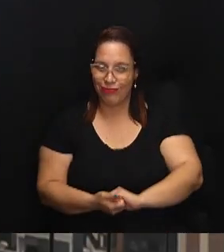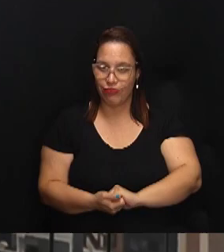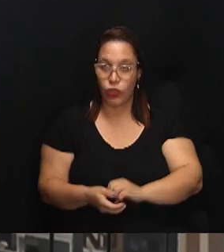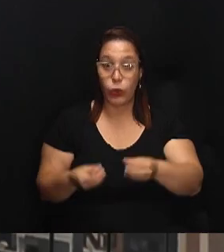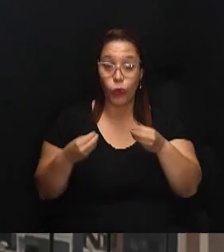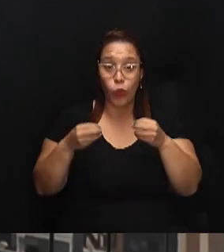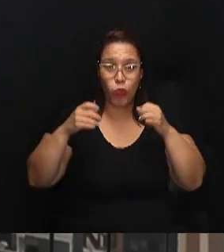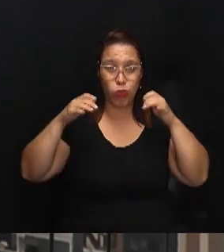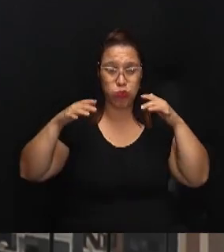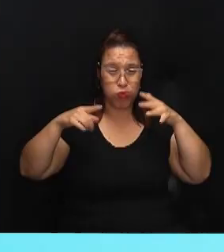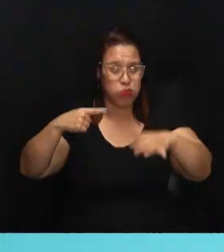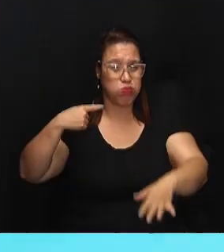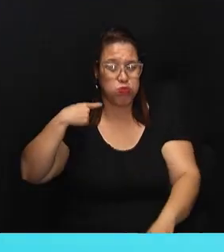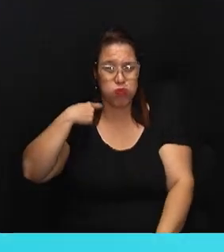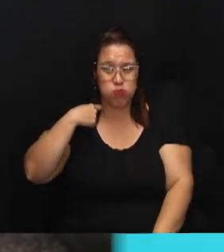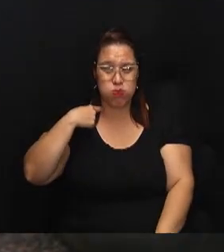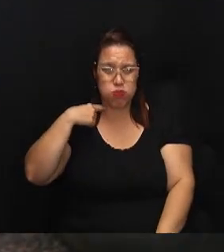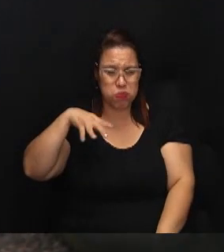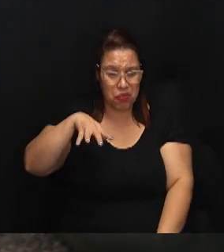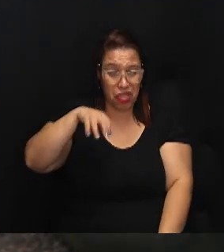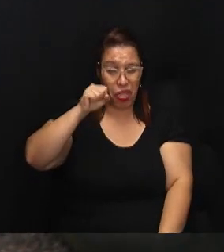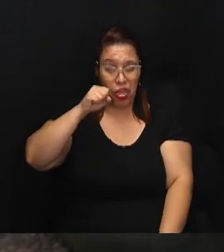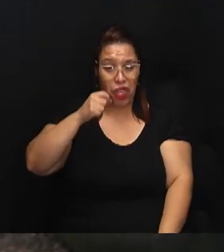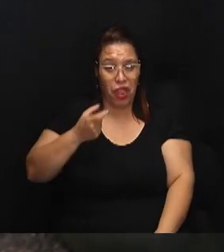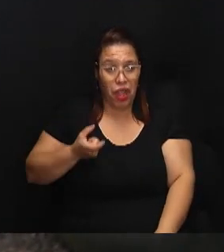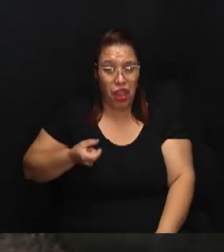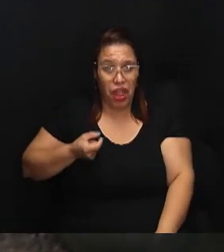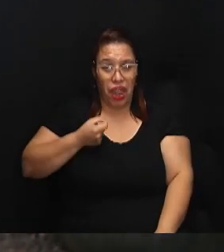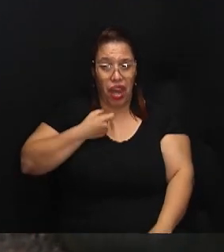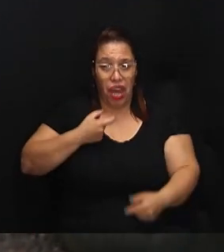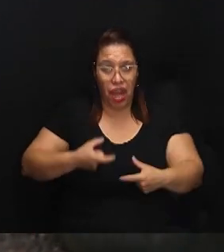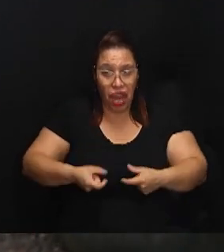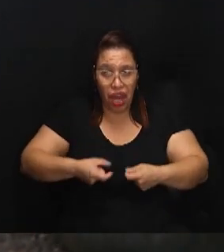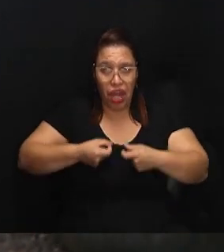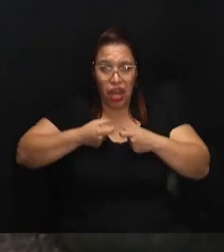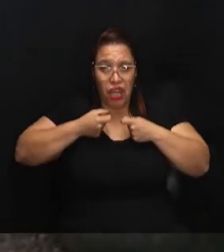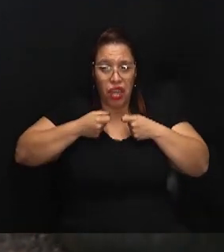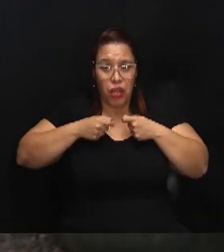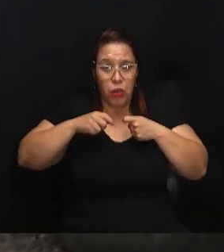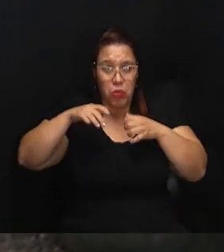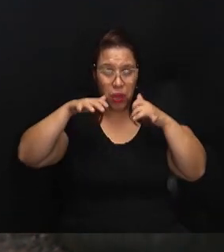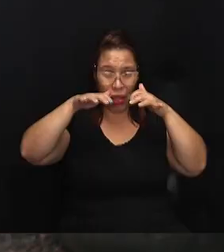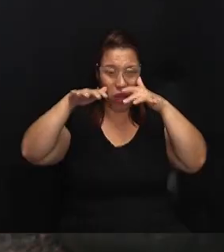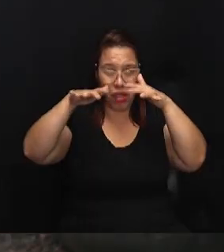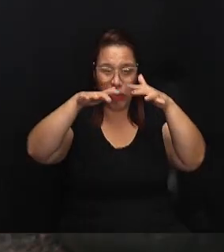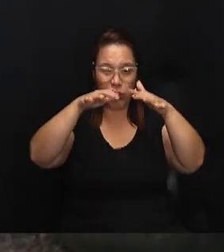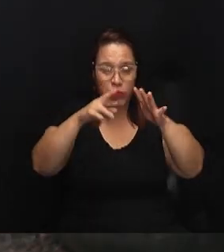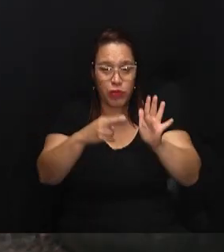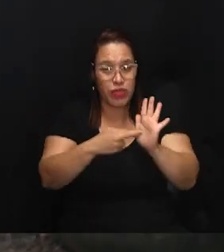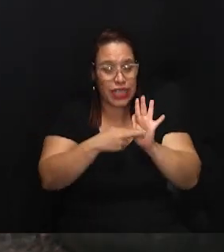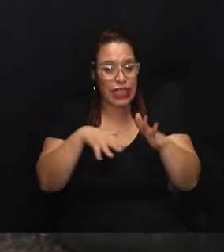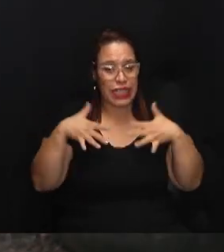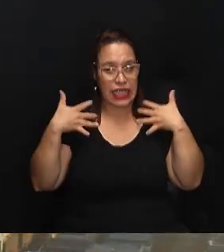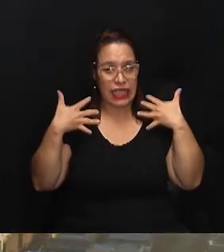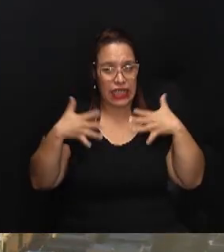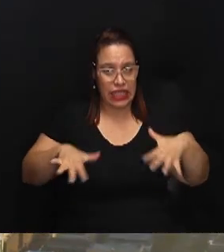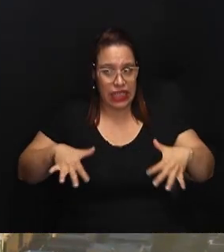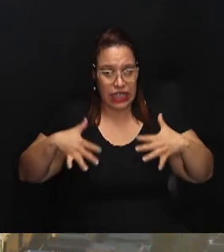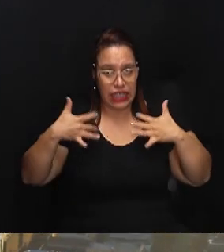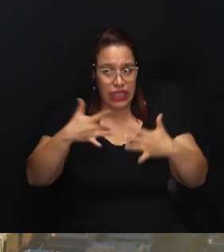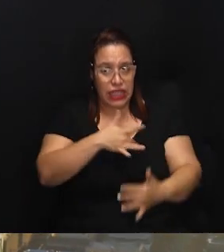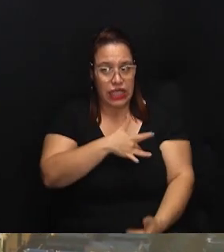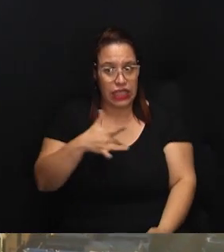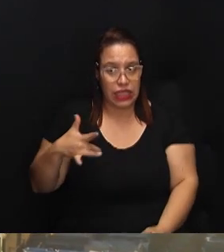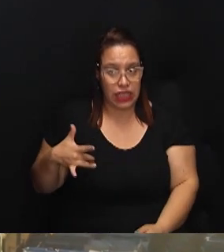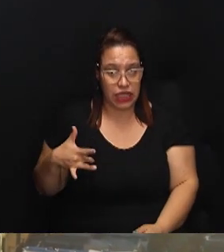curiosidades do Brasil e do mundo. Como a poluição do ar está ligada ao câncer de pulmão? A poluição do ar representa um